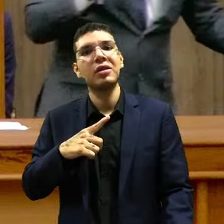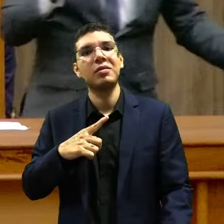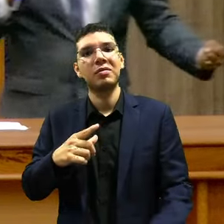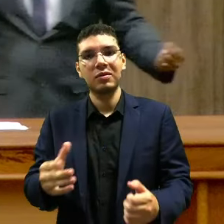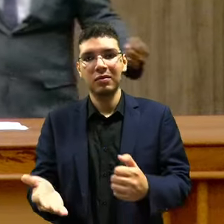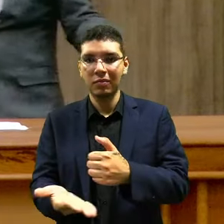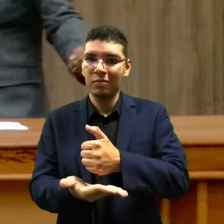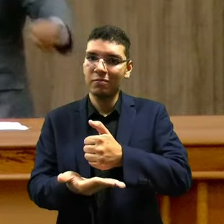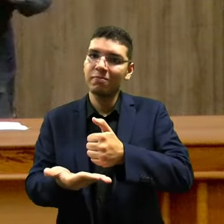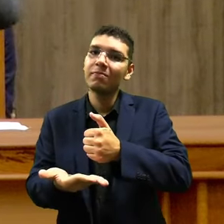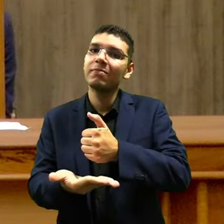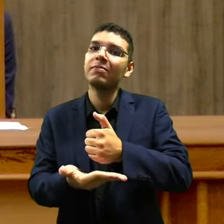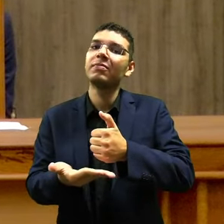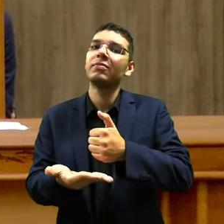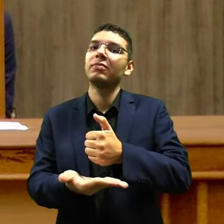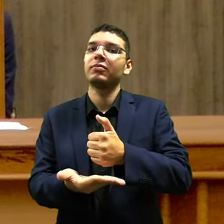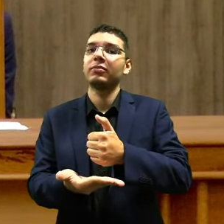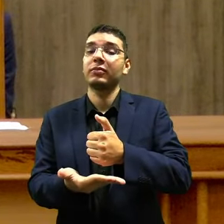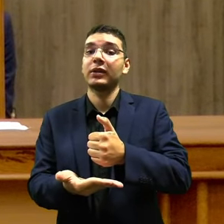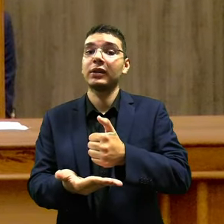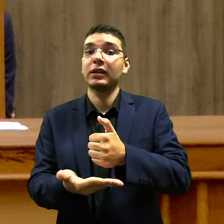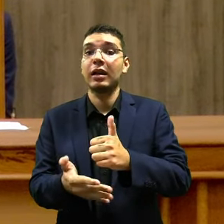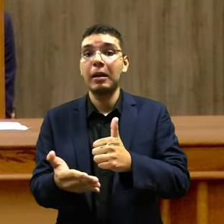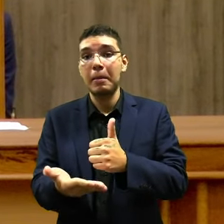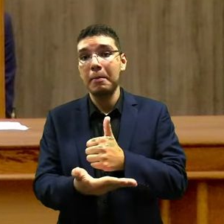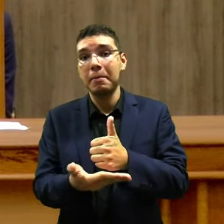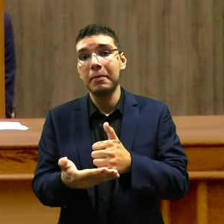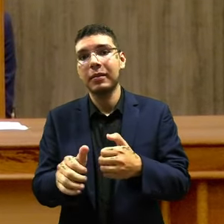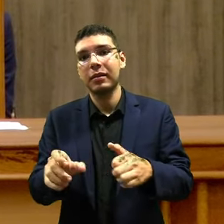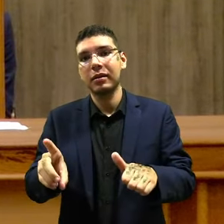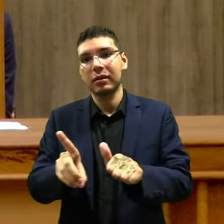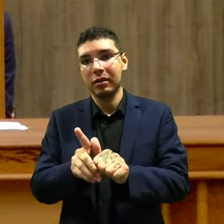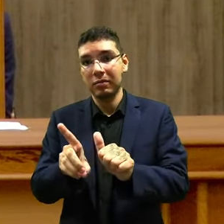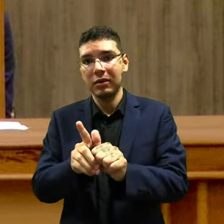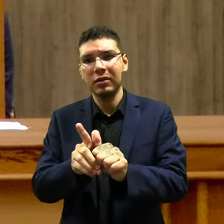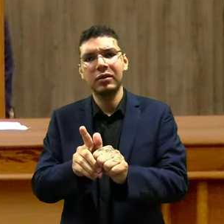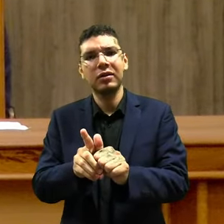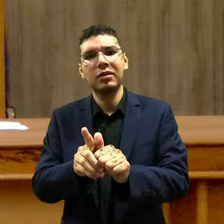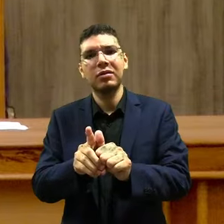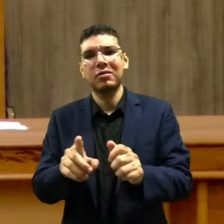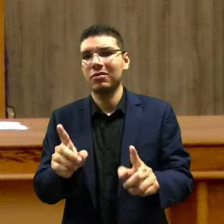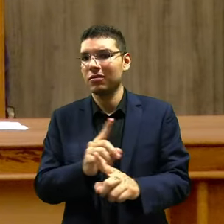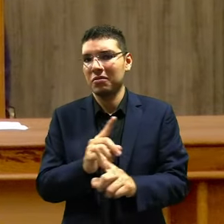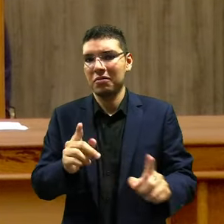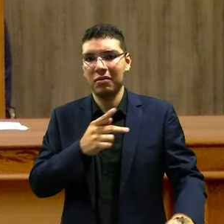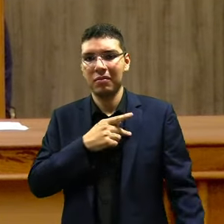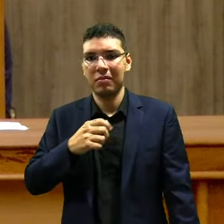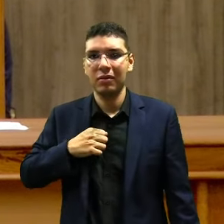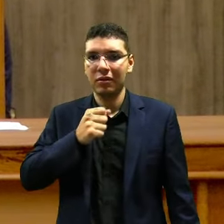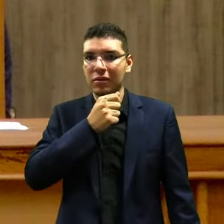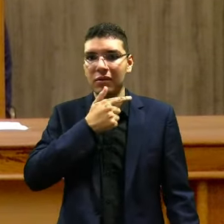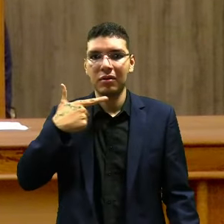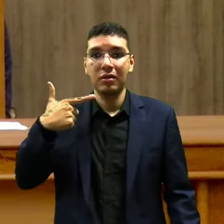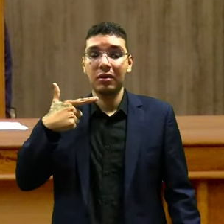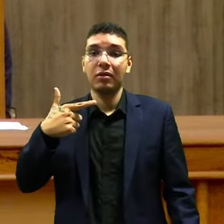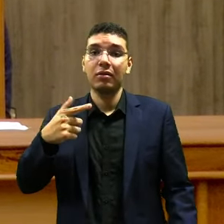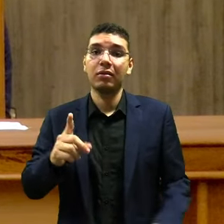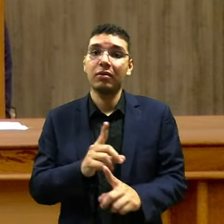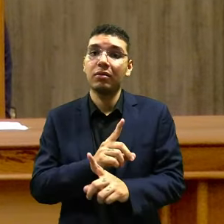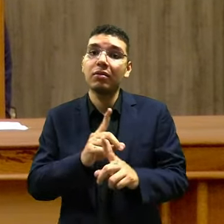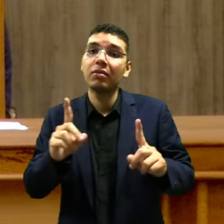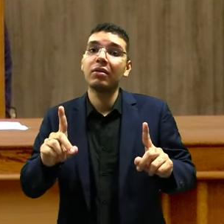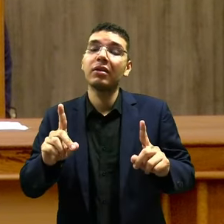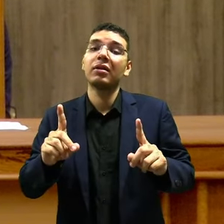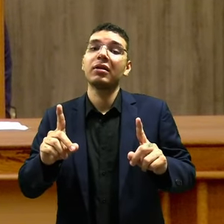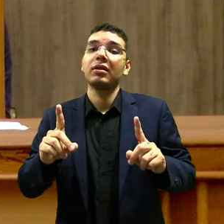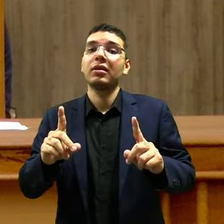raiz a raiz da Assembleia de Deus não é pastor Oziel a raiz da Assembleia de Deus não é Daniel Berg Gun vingre Coloca aí Jorge Olha